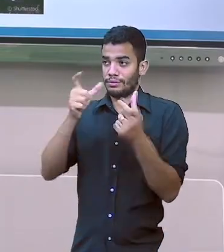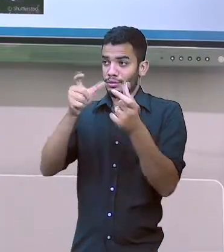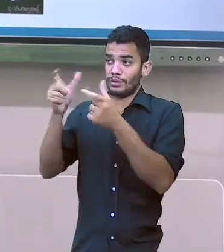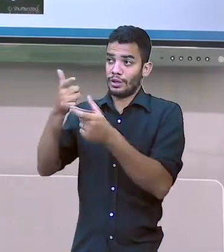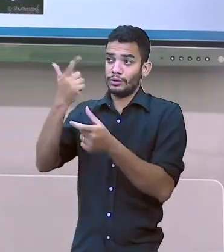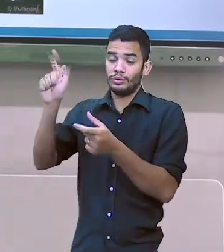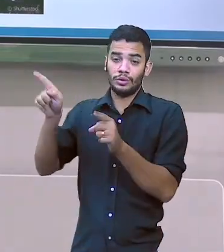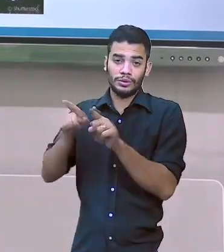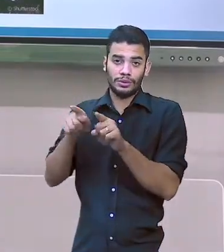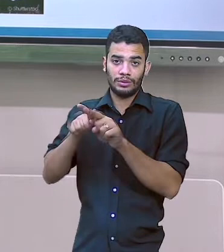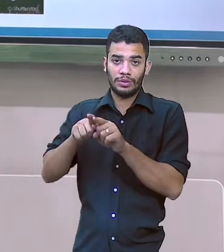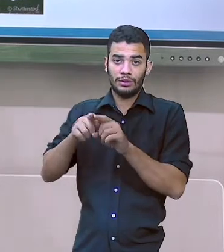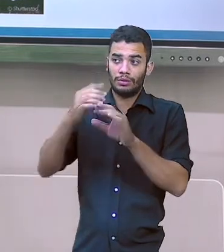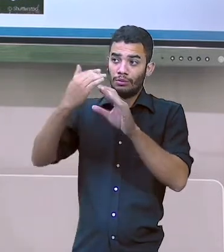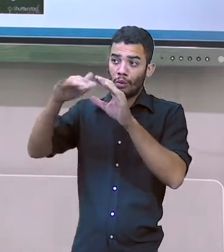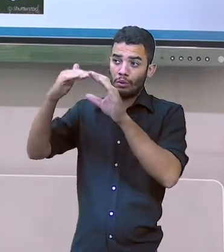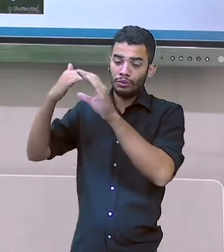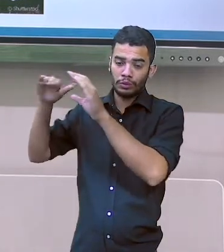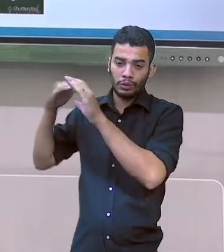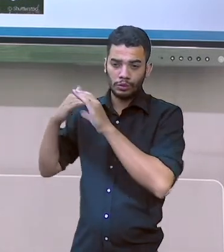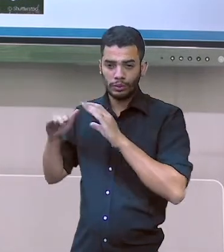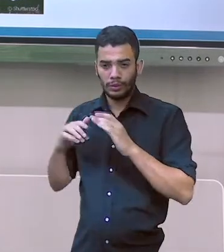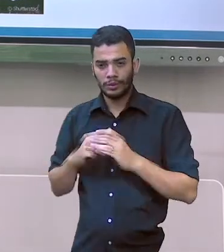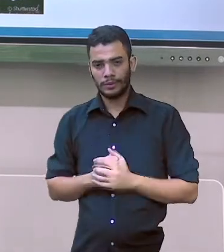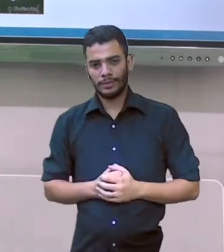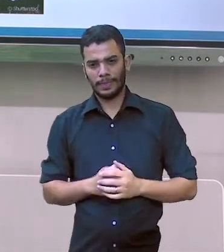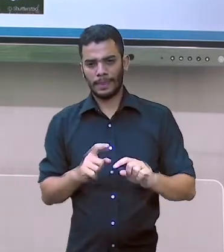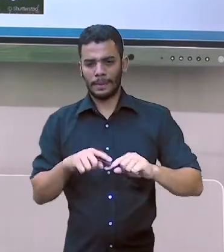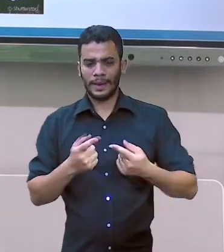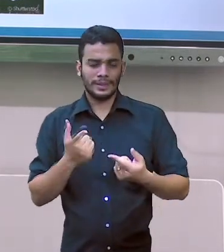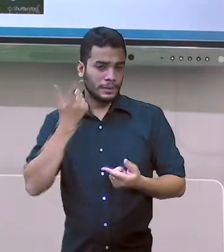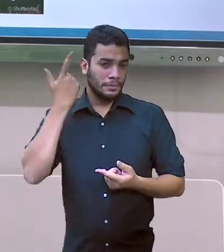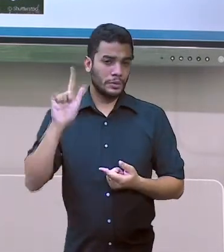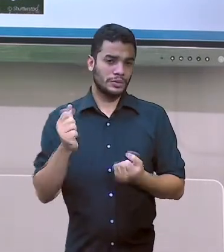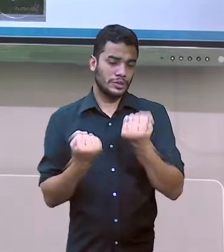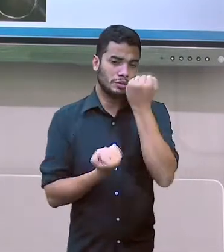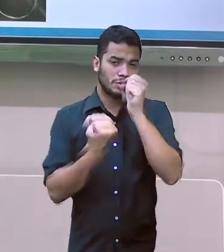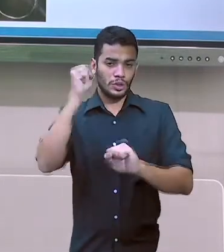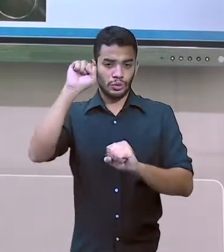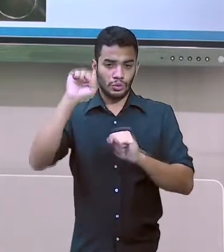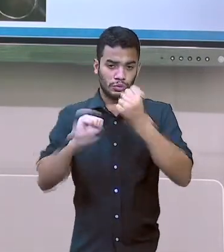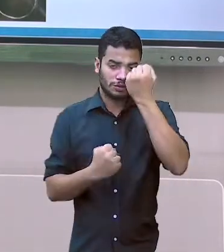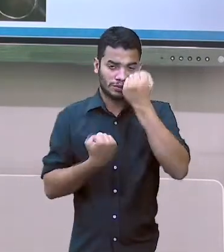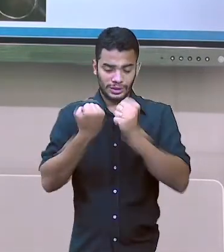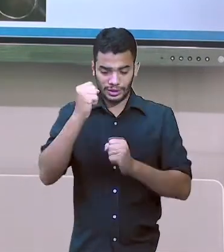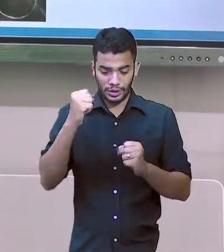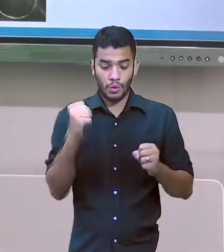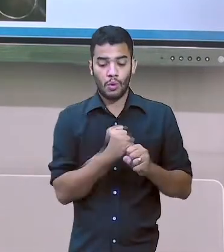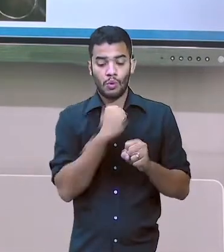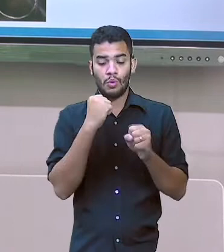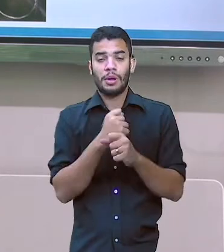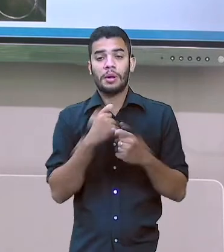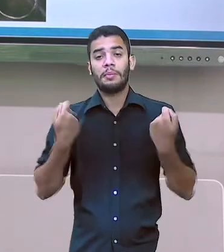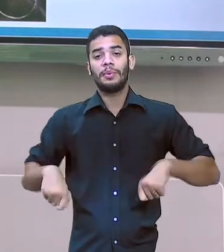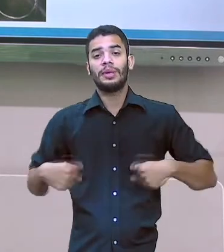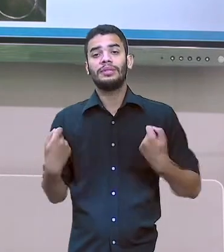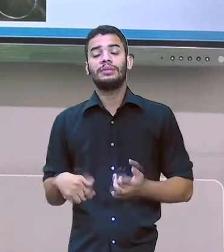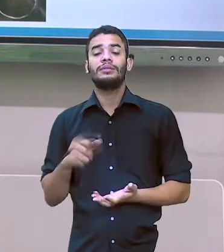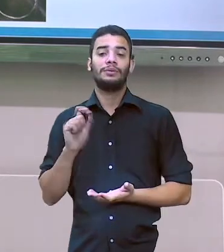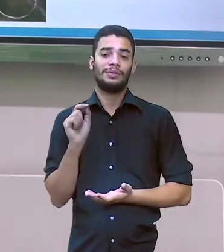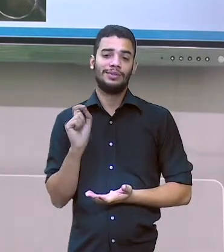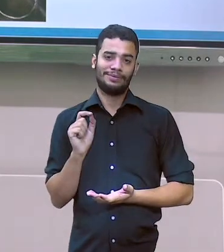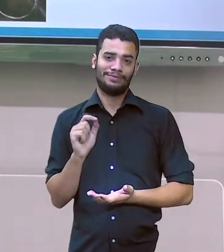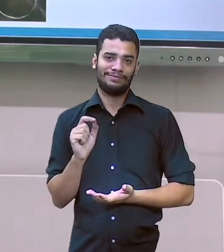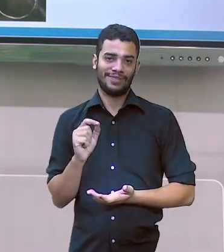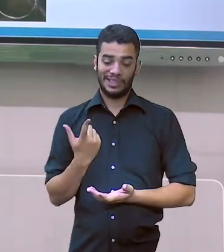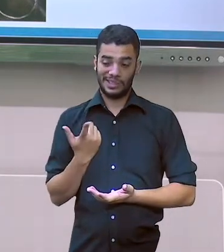de quê? Investimentos. Então, entenderam por que a indústria nasceu aqui?